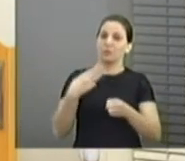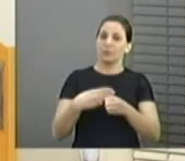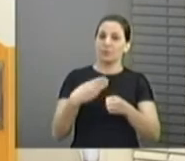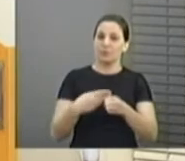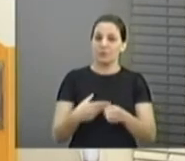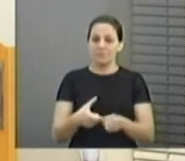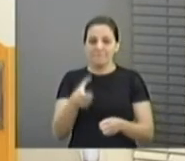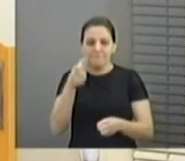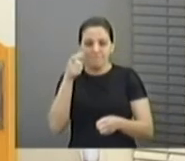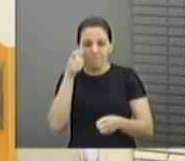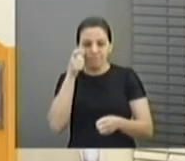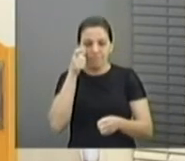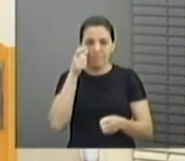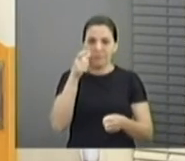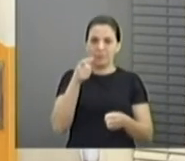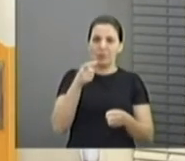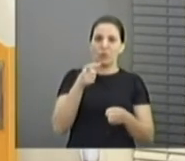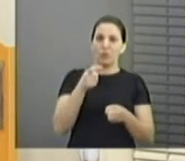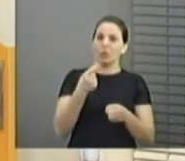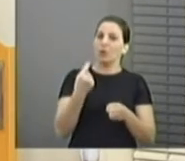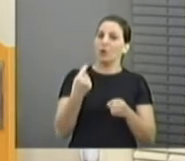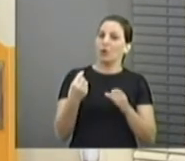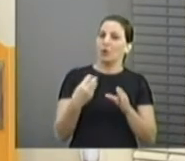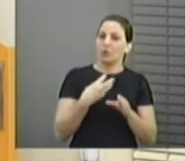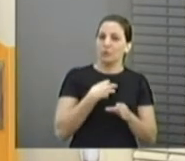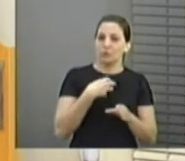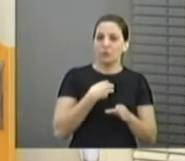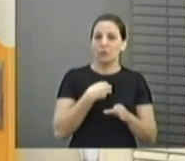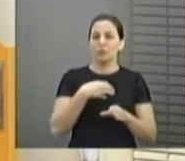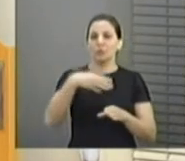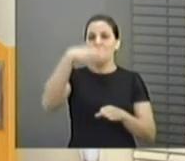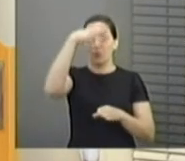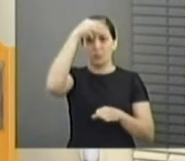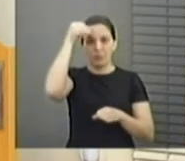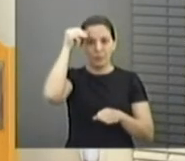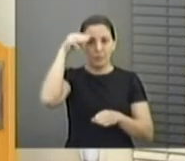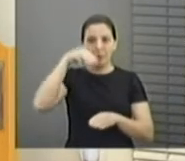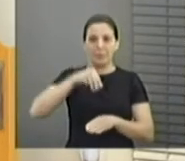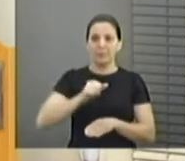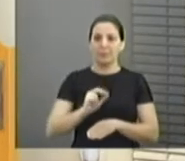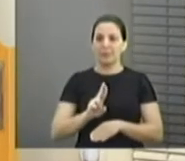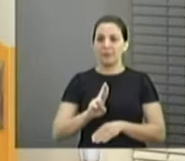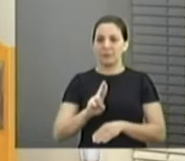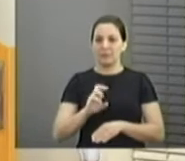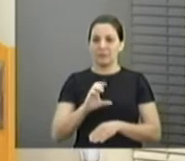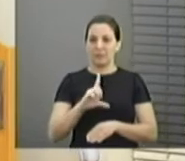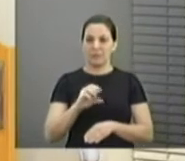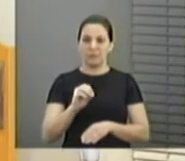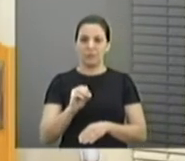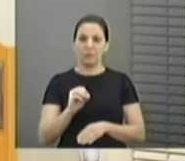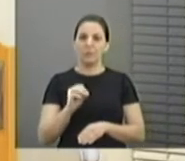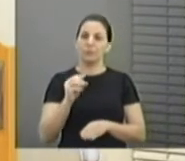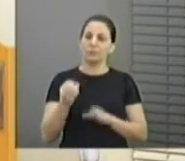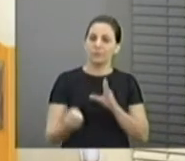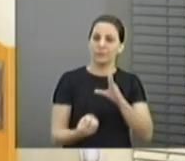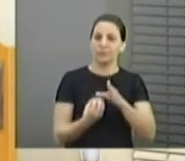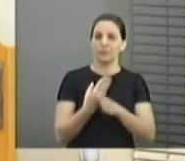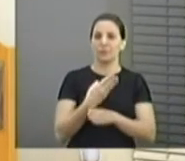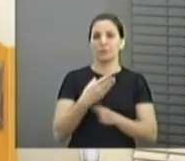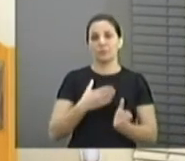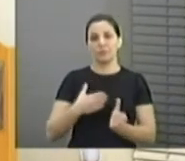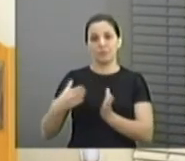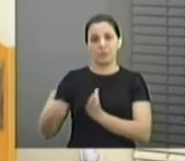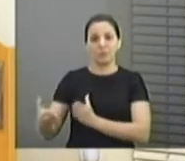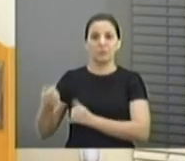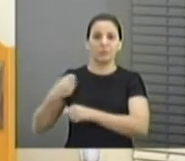se atente a uma marca que o prefeito Marcelo Barbieri tentou implantar na sua gestão e que corre o risco